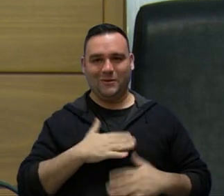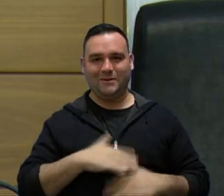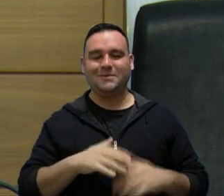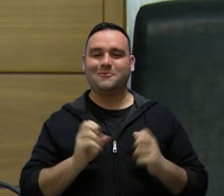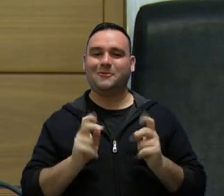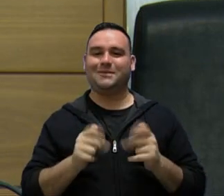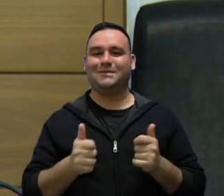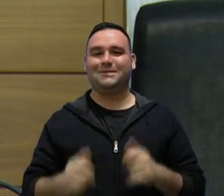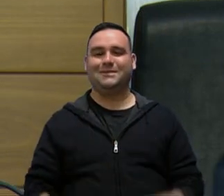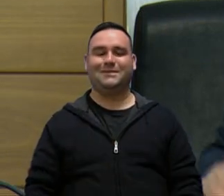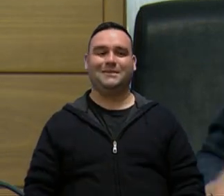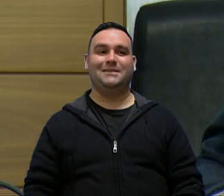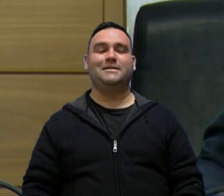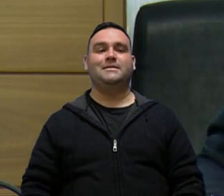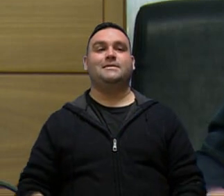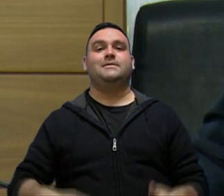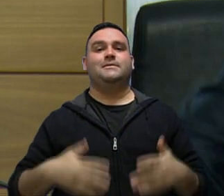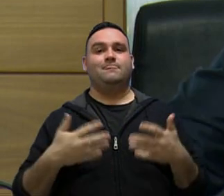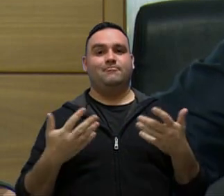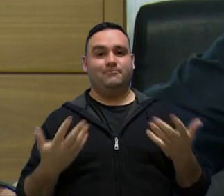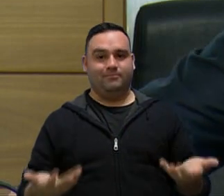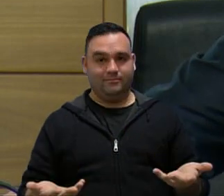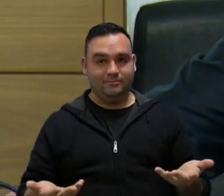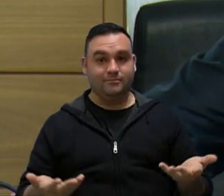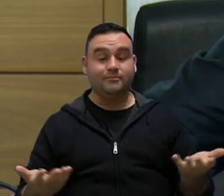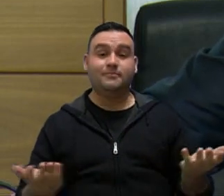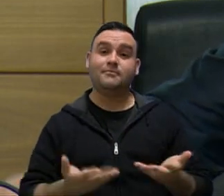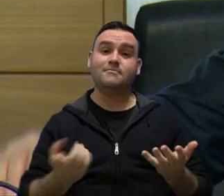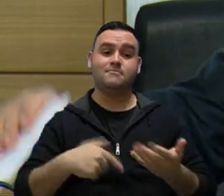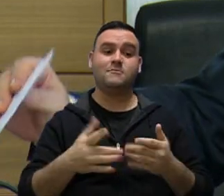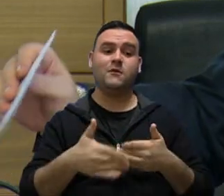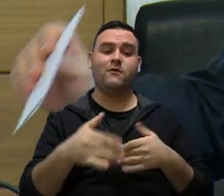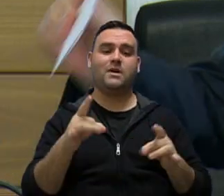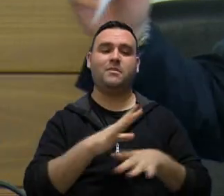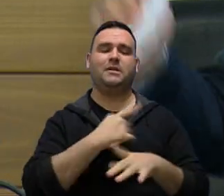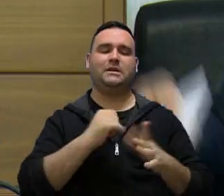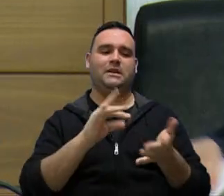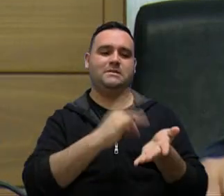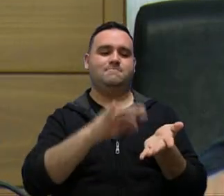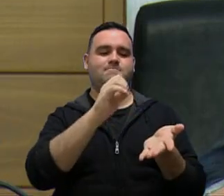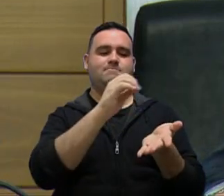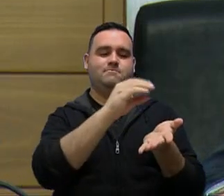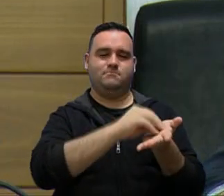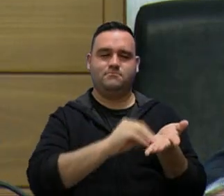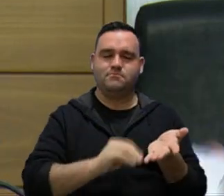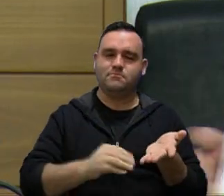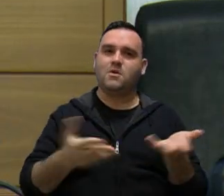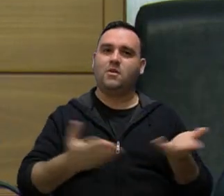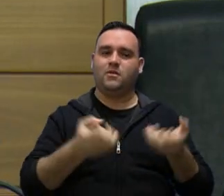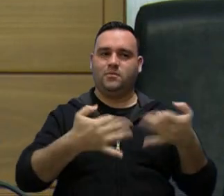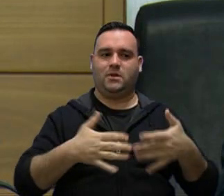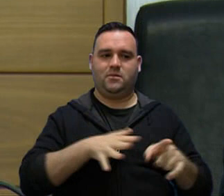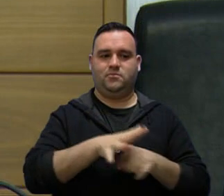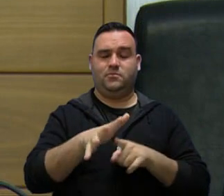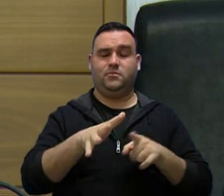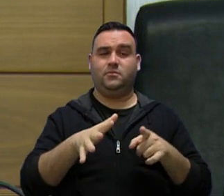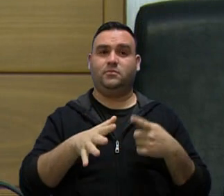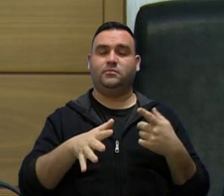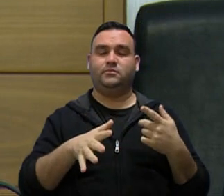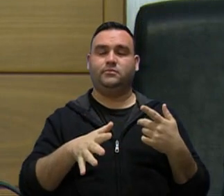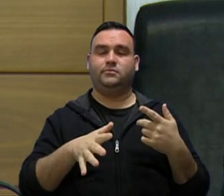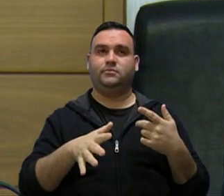então tá bom gente então partindo o encerramento tem uma ata que tá sendo feita dessa audiência